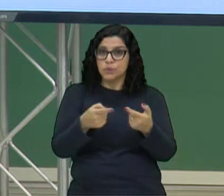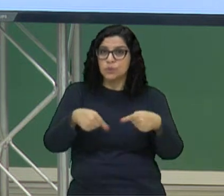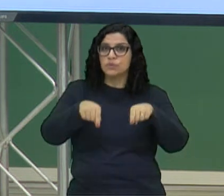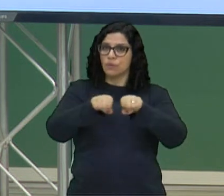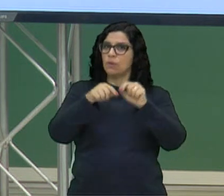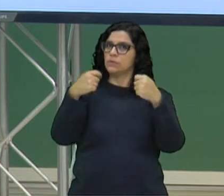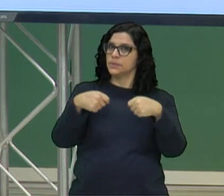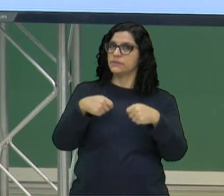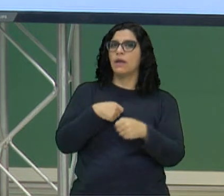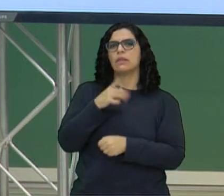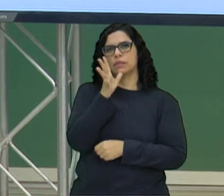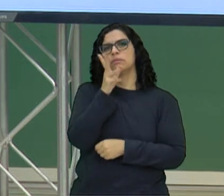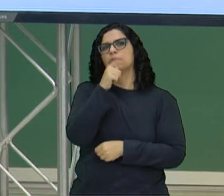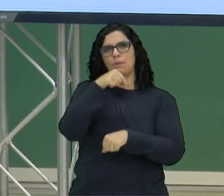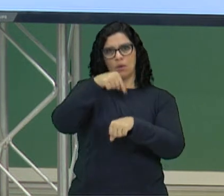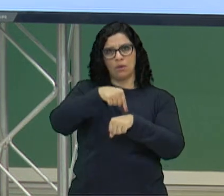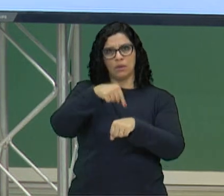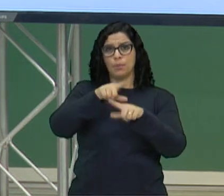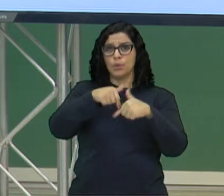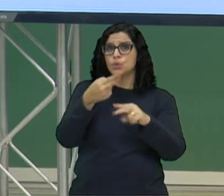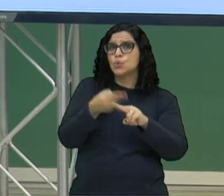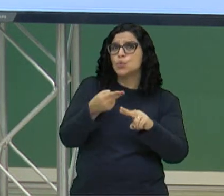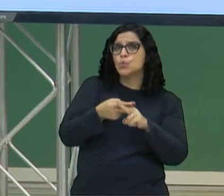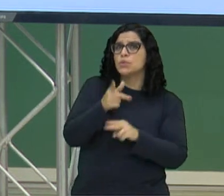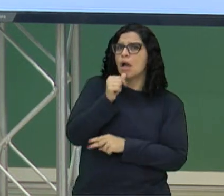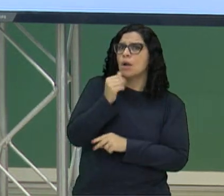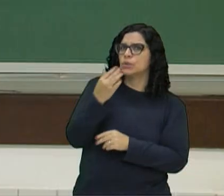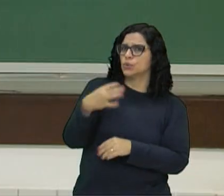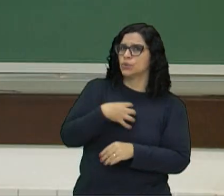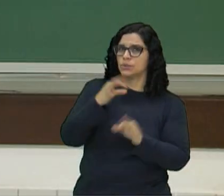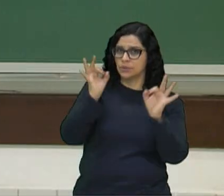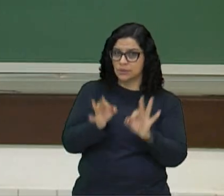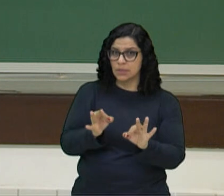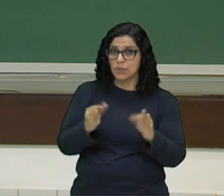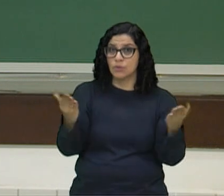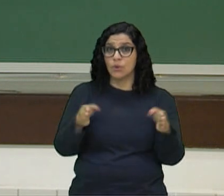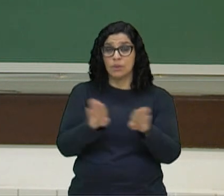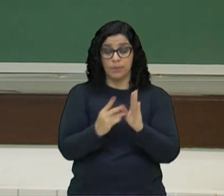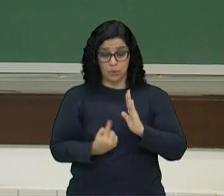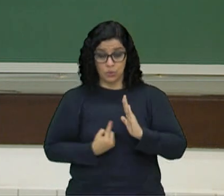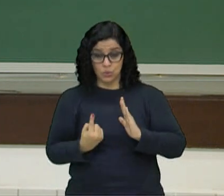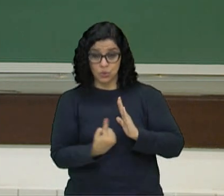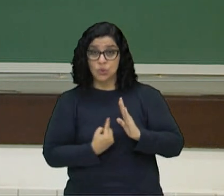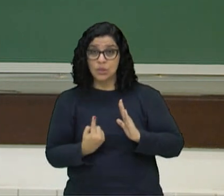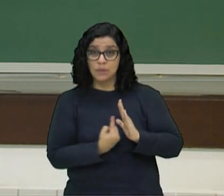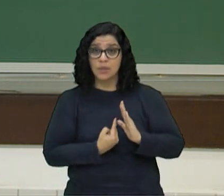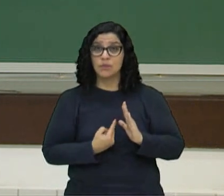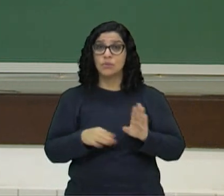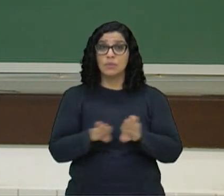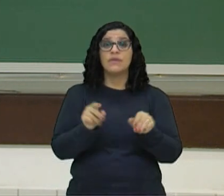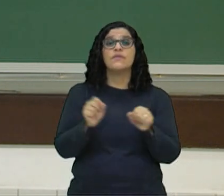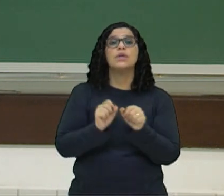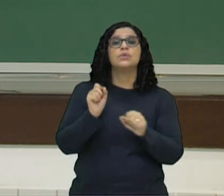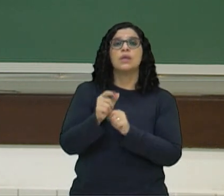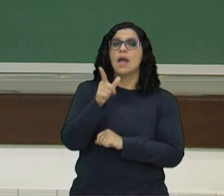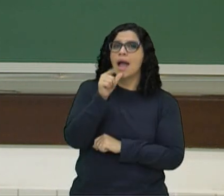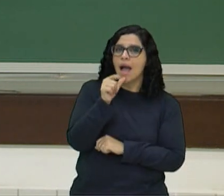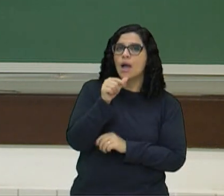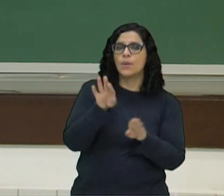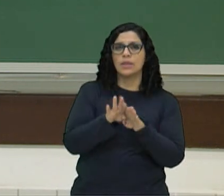água. Isso vai muito tempo. Então use a água com sabedoria. Para o seu isolamento social ir bem, faça o seguinte: tome